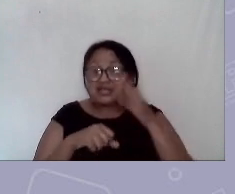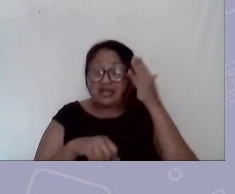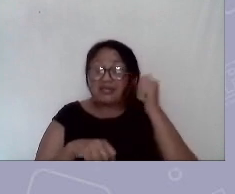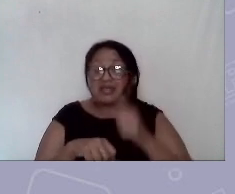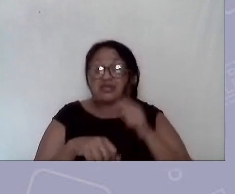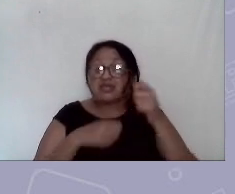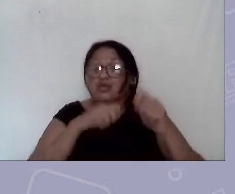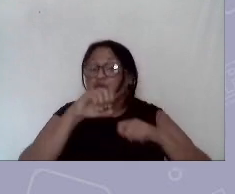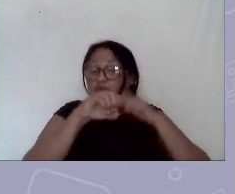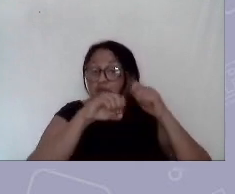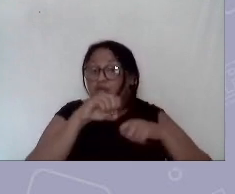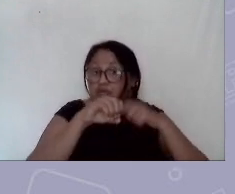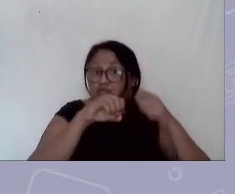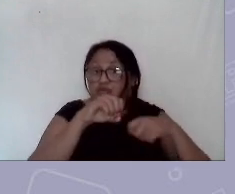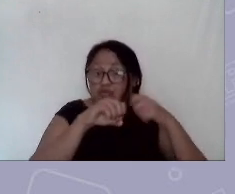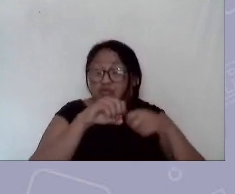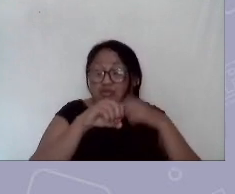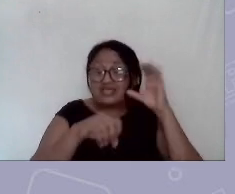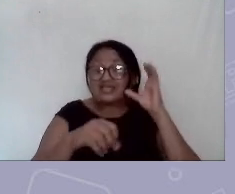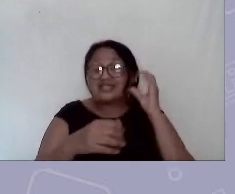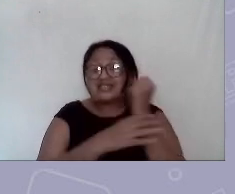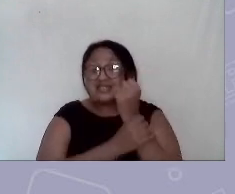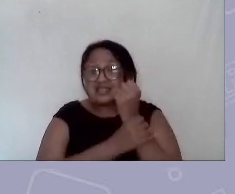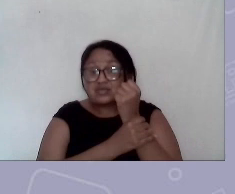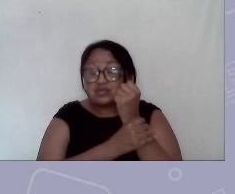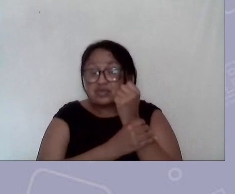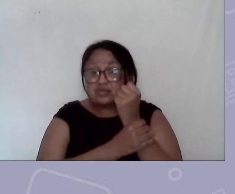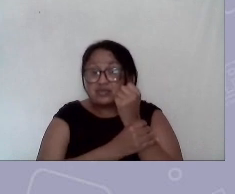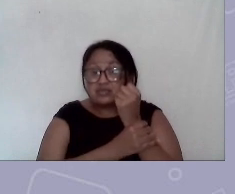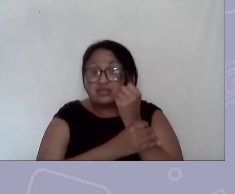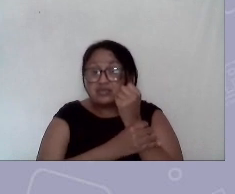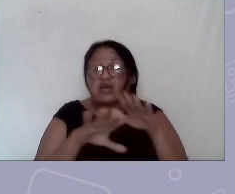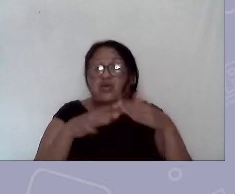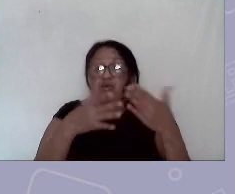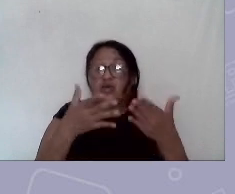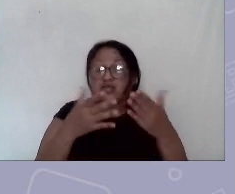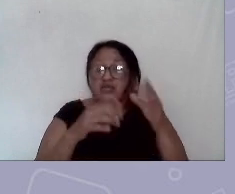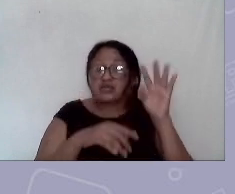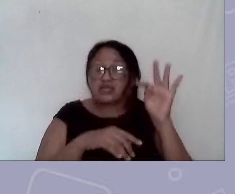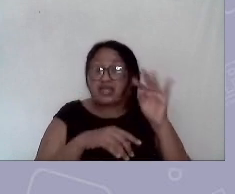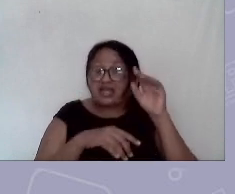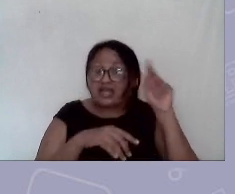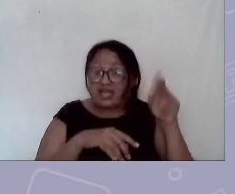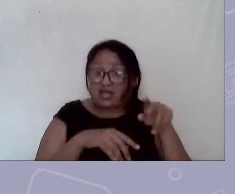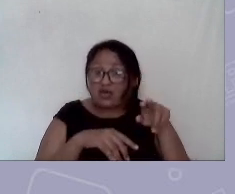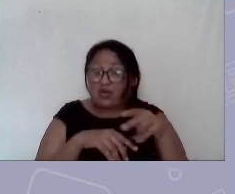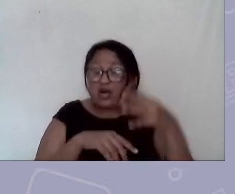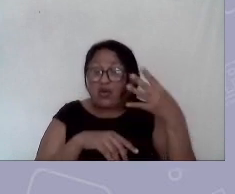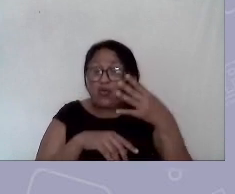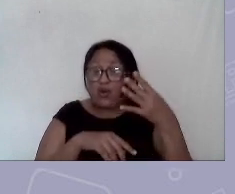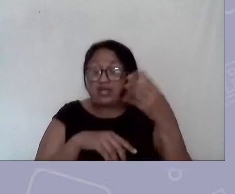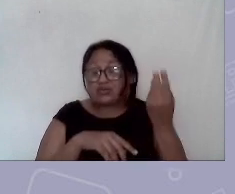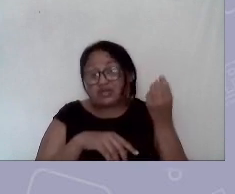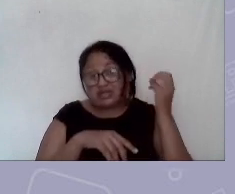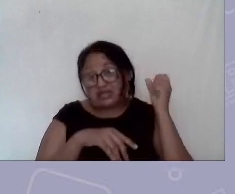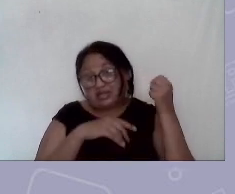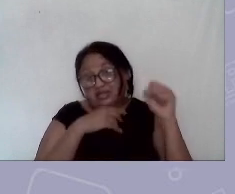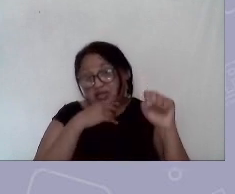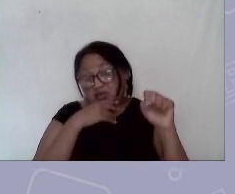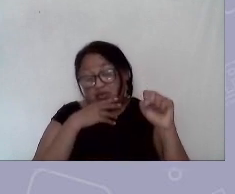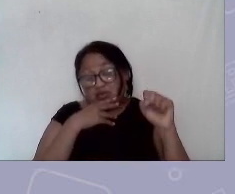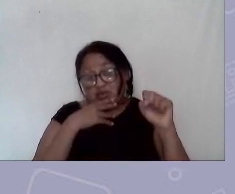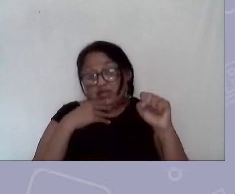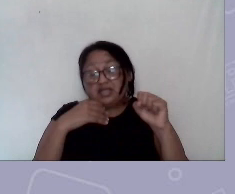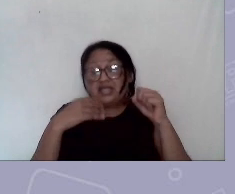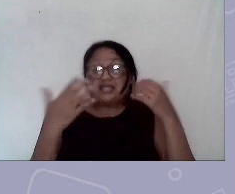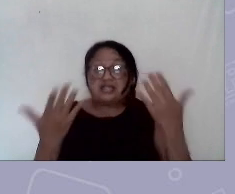determine a distância percorrida pelo bloco quando T é 4 segundos então é isso a gente